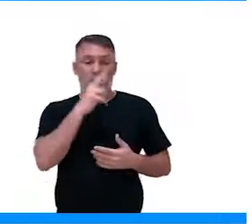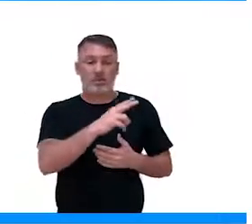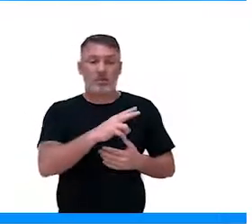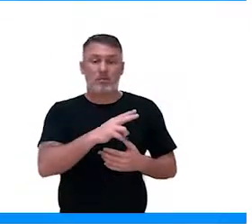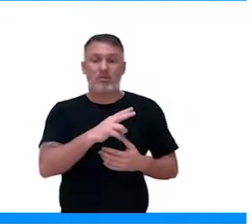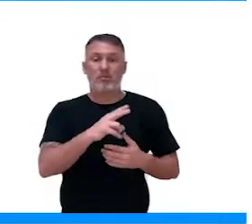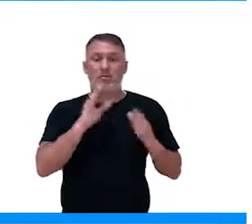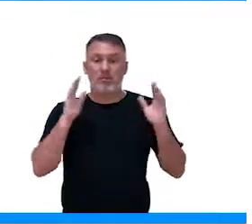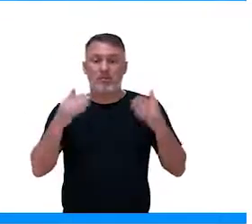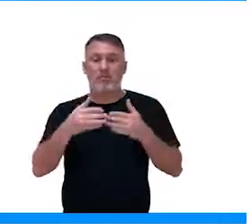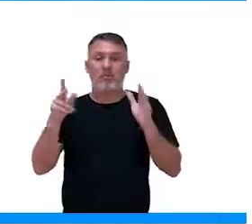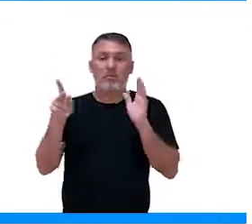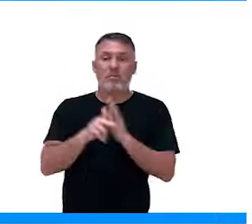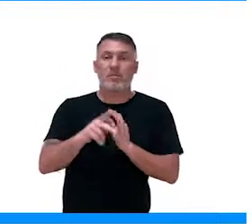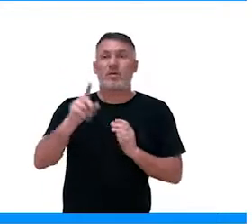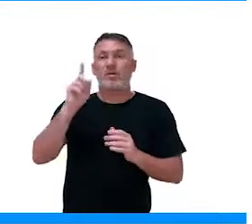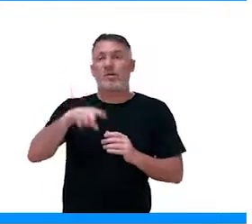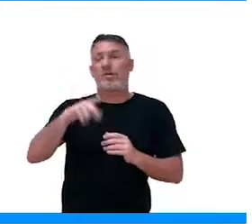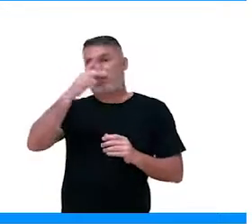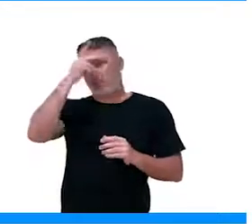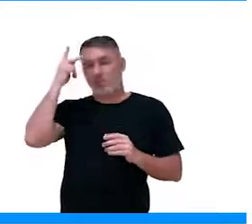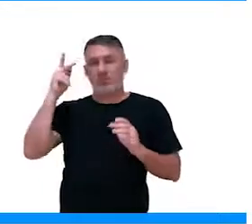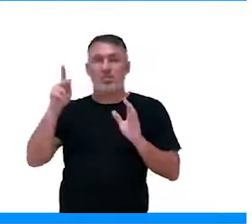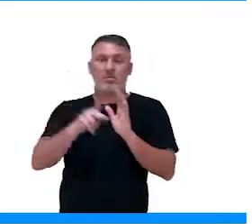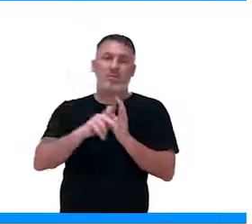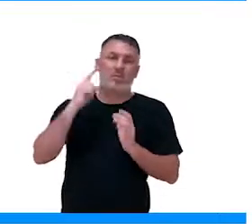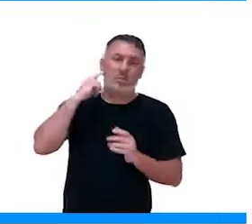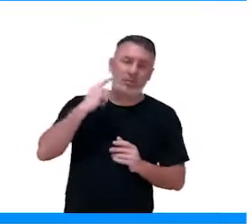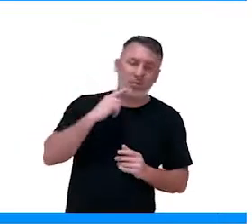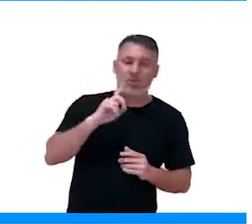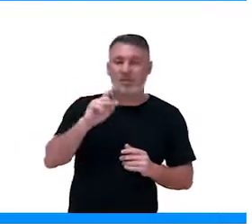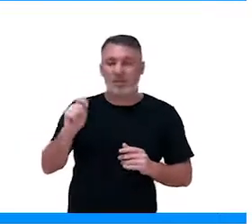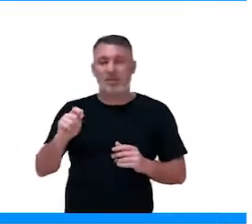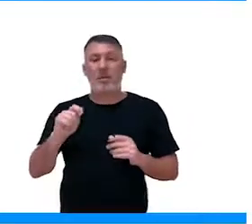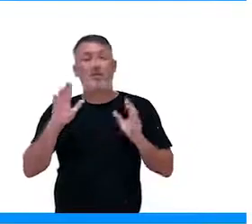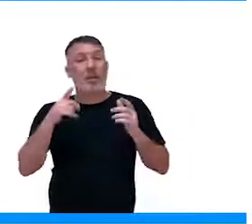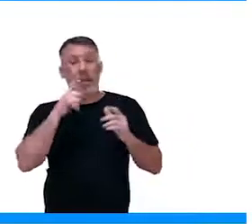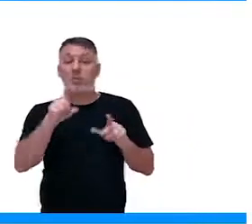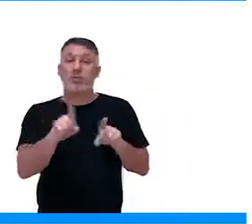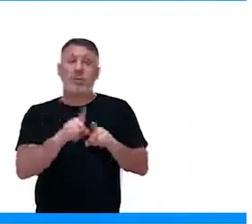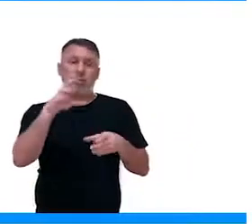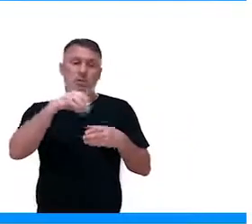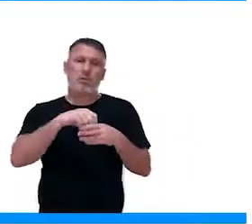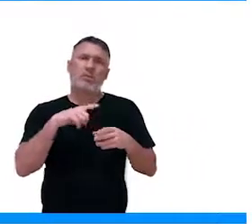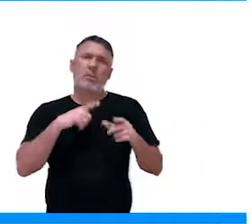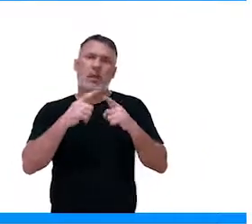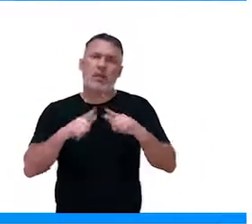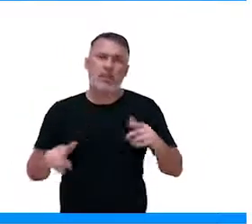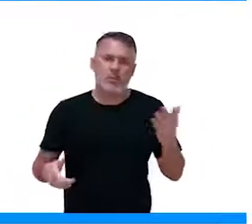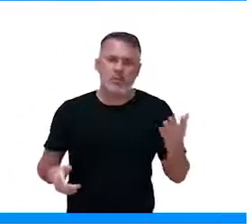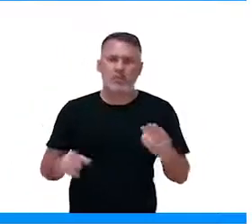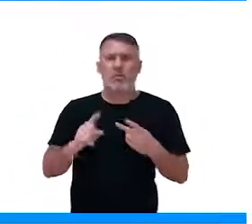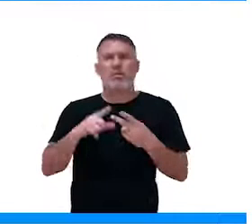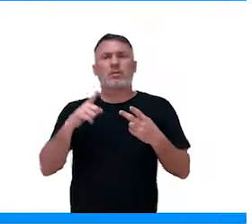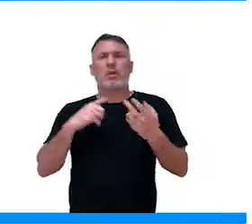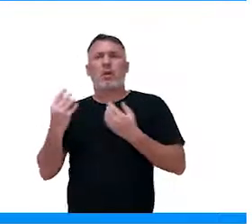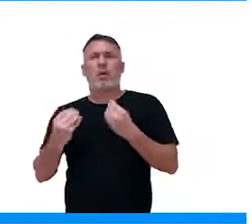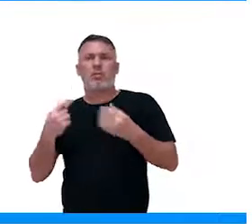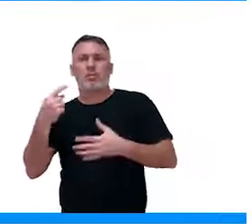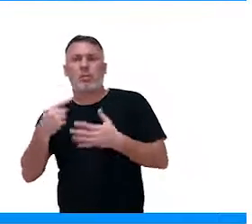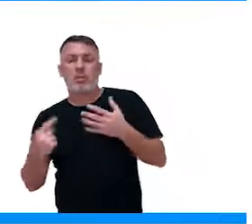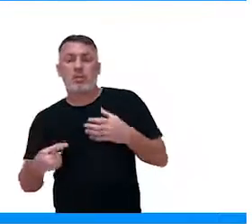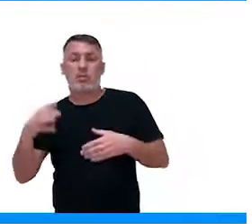sinais, especial para pessoas com deficiência auditiva, mas não deixa de ser uma língua, tem uma gramática e ela tem